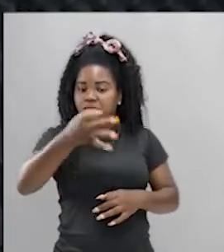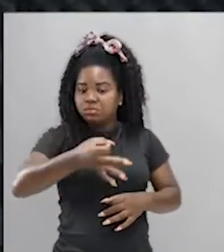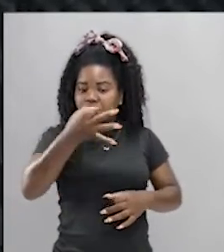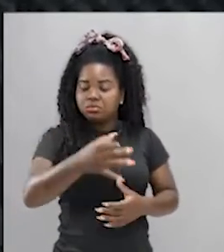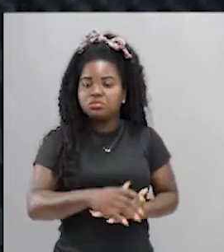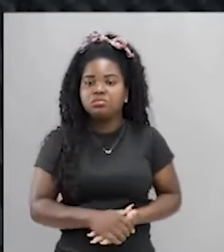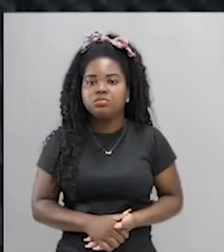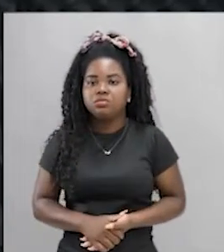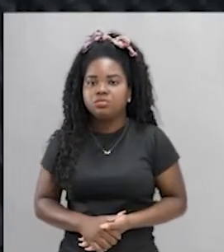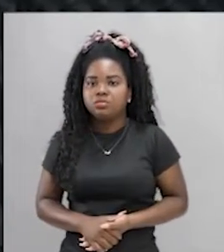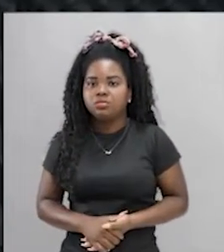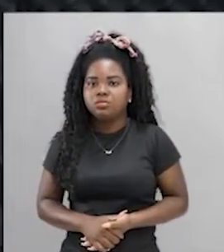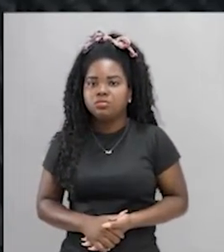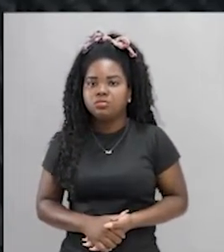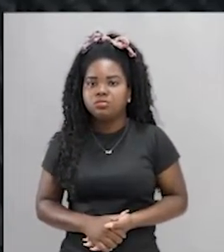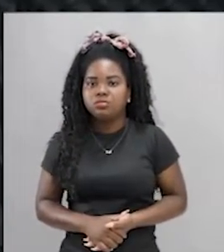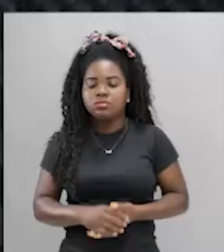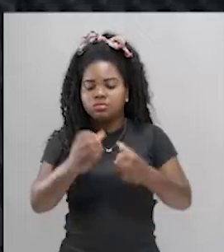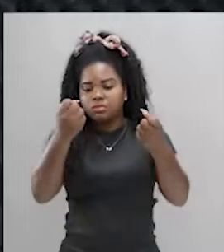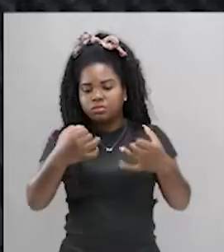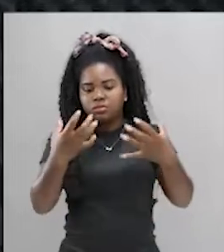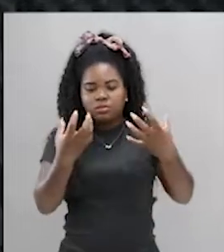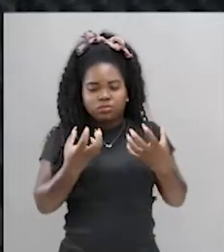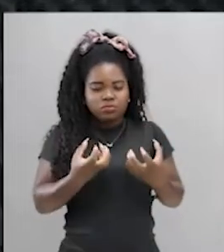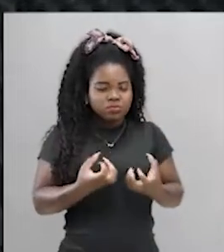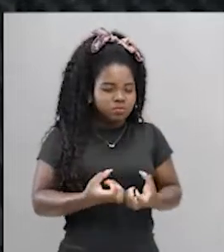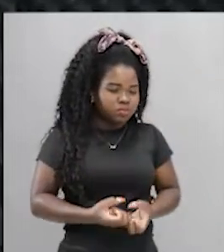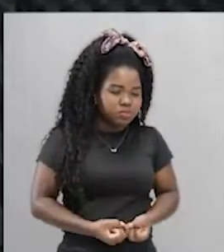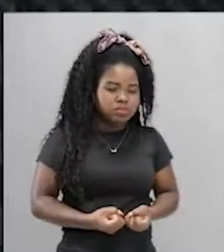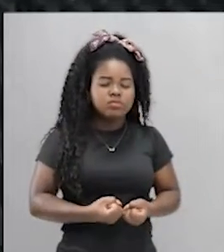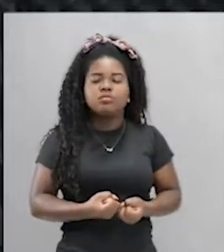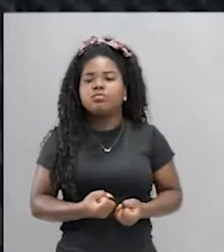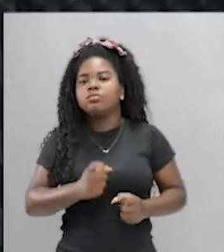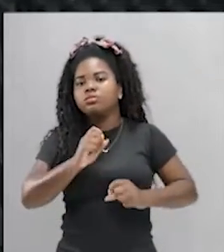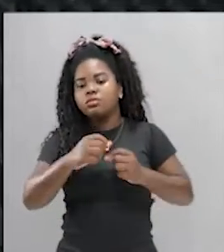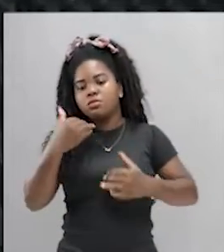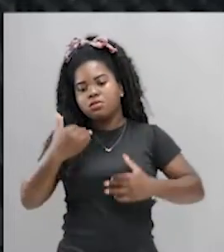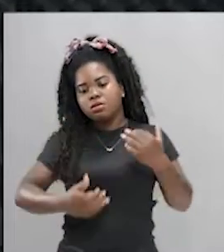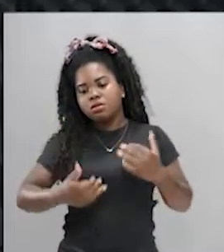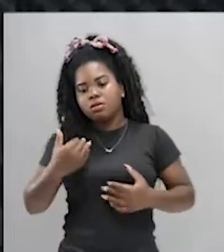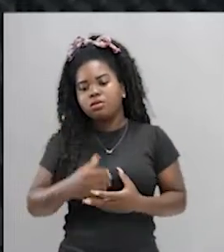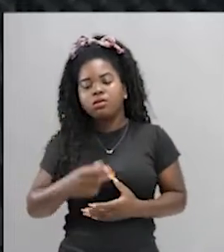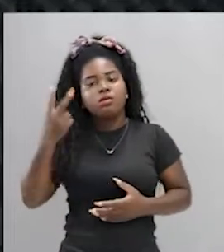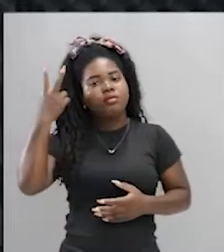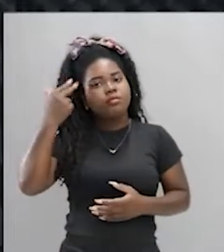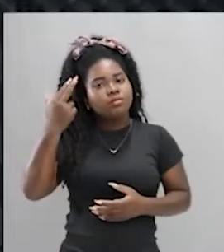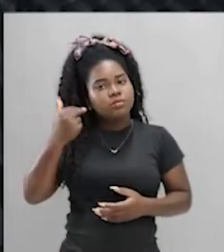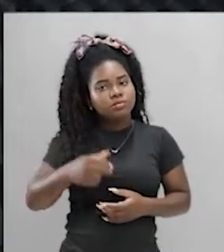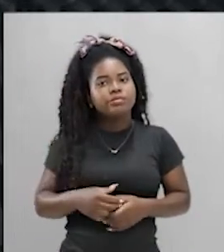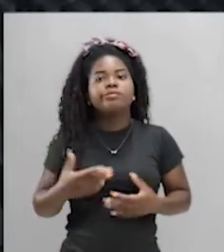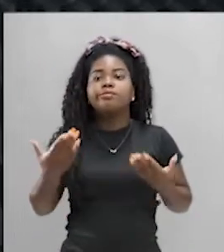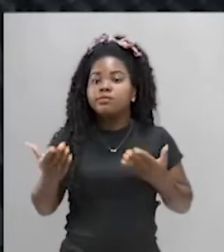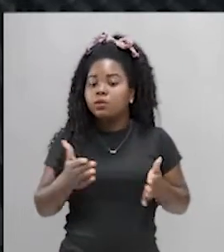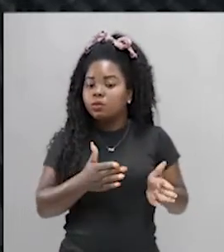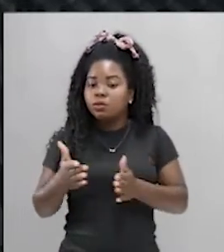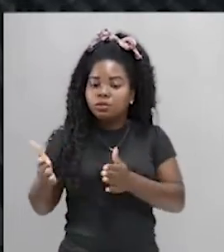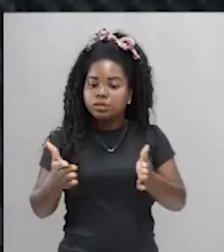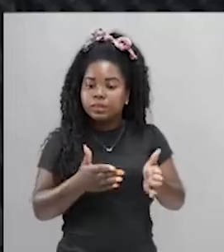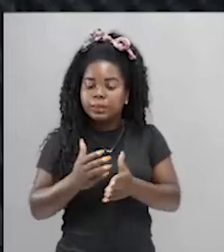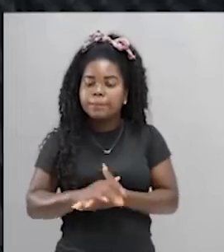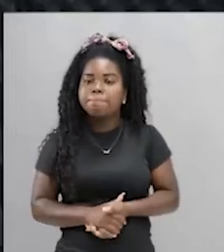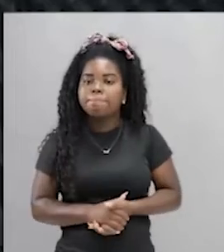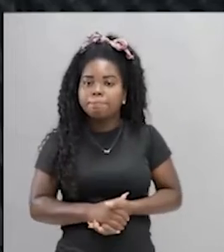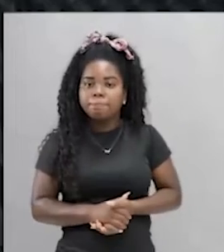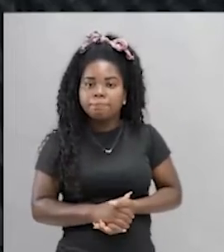que foi trabalhado. E ele diz que a exaustão é justamente o momento em que o corpo é natural. É nesse processo que um